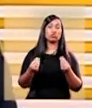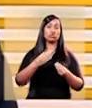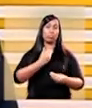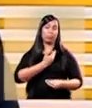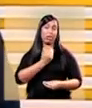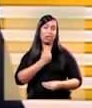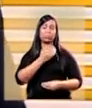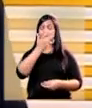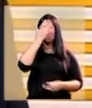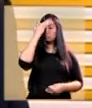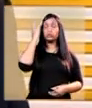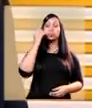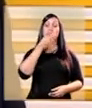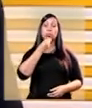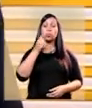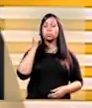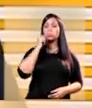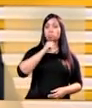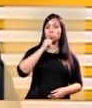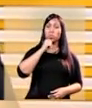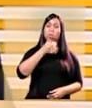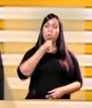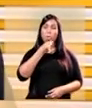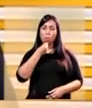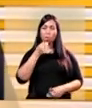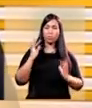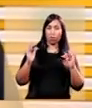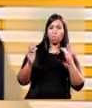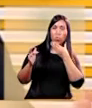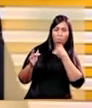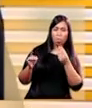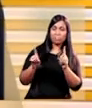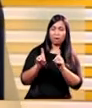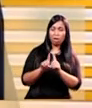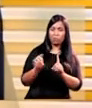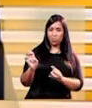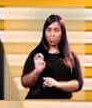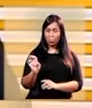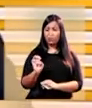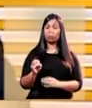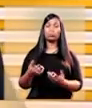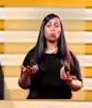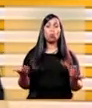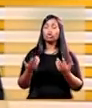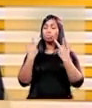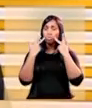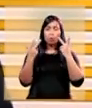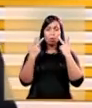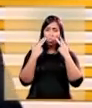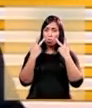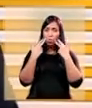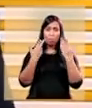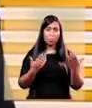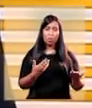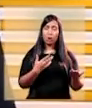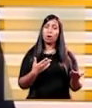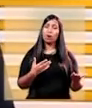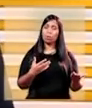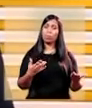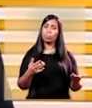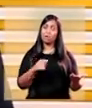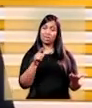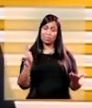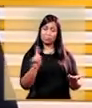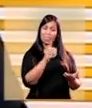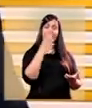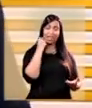tanto preconceito com casais homoafetivos, isso aí é muito natural para que os juízes ofereçam essa possibilidade